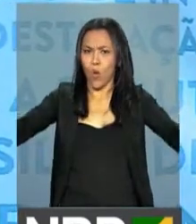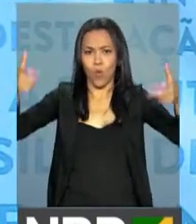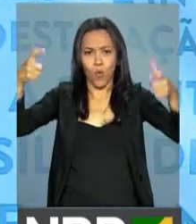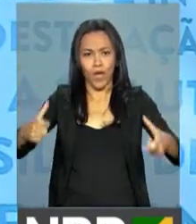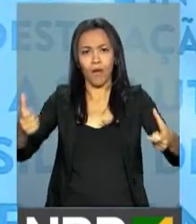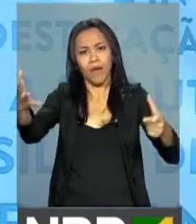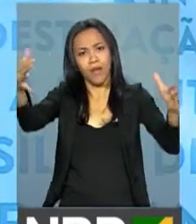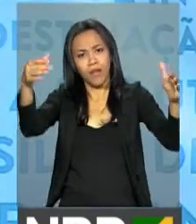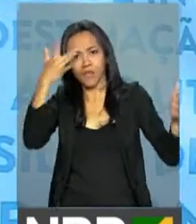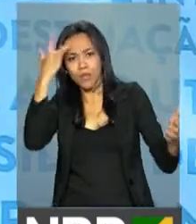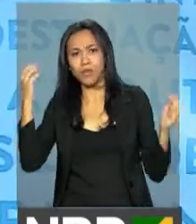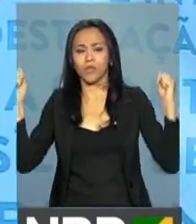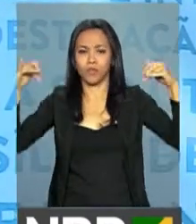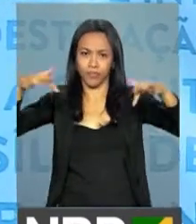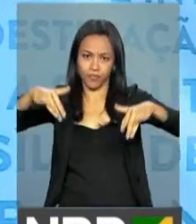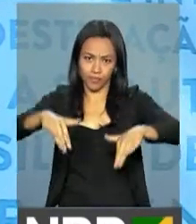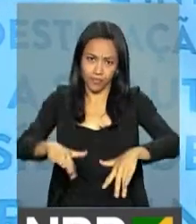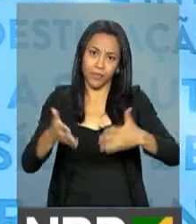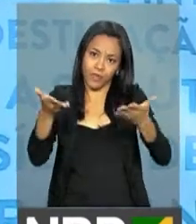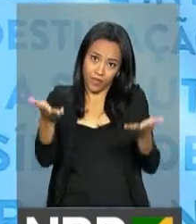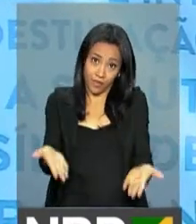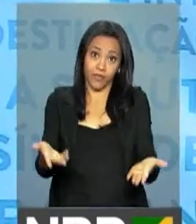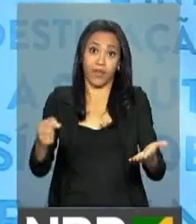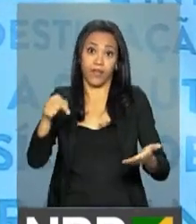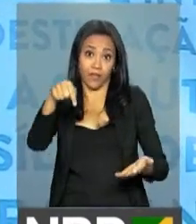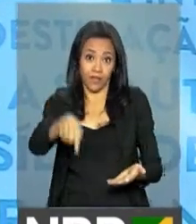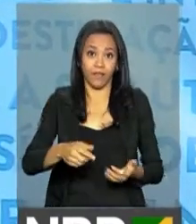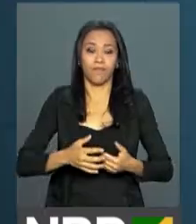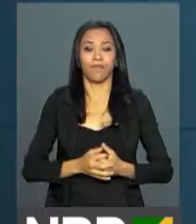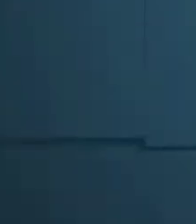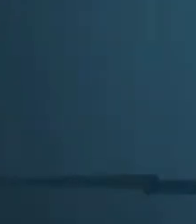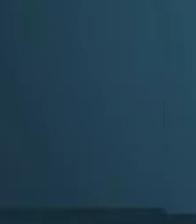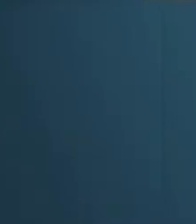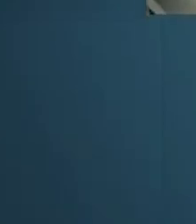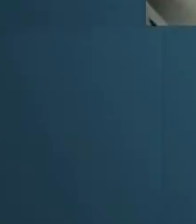acolher eventualmente aqueles que aqui comparecem